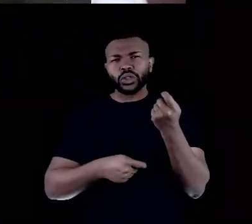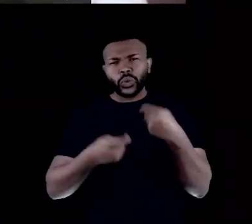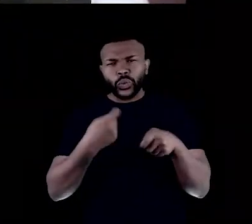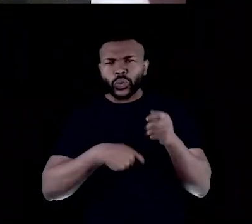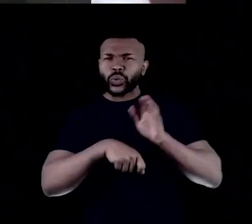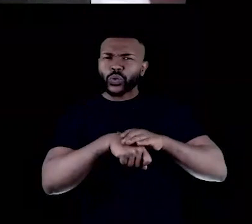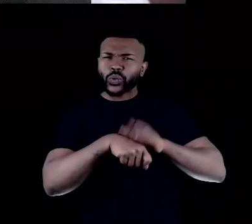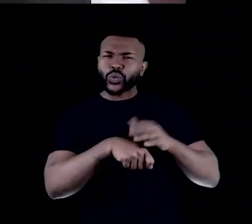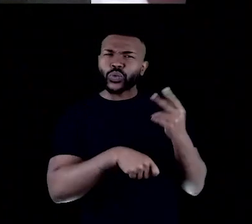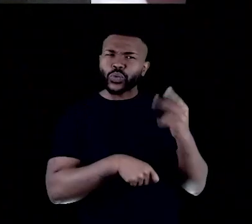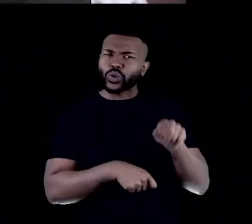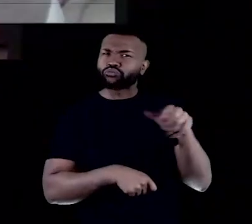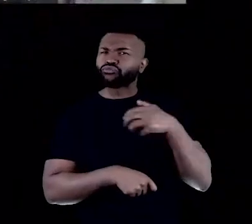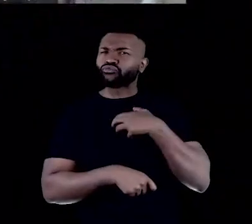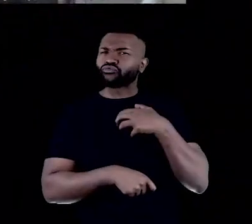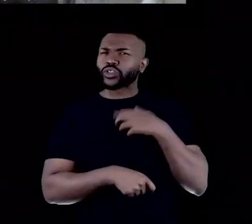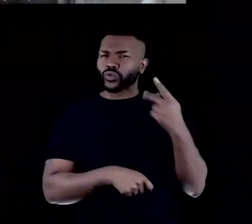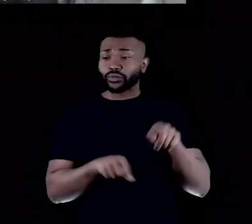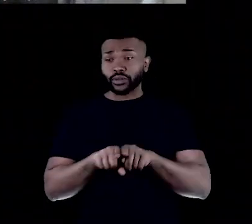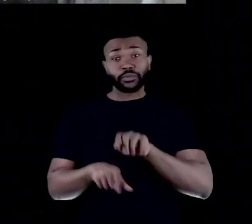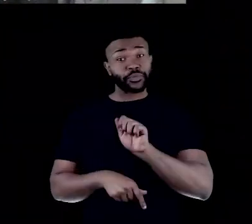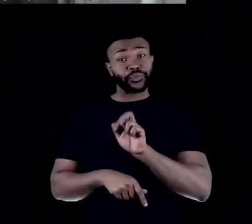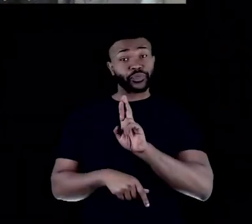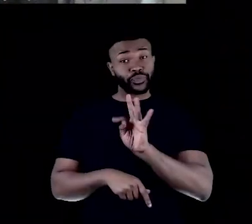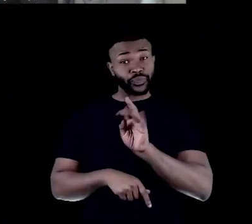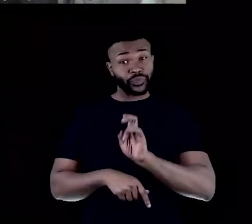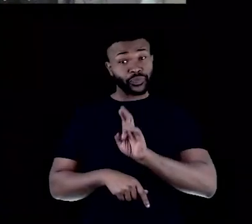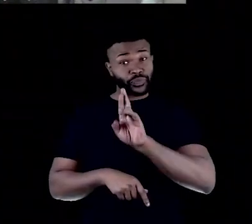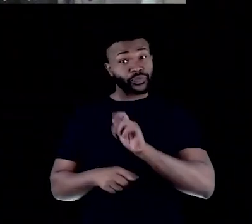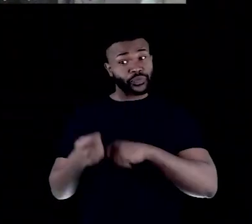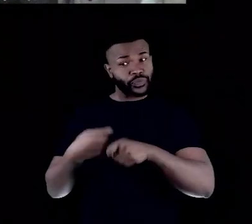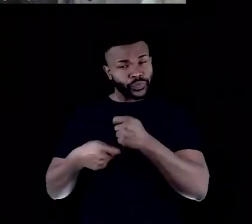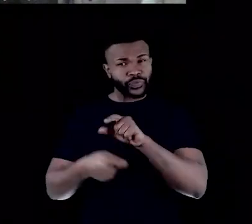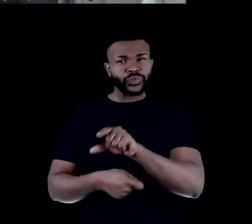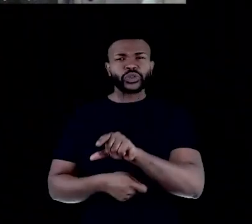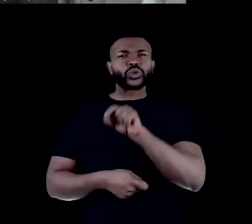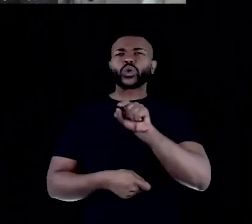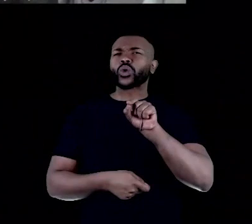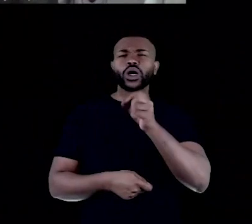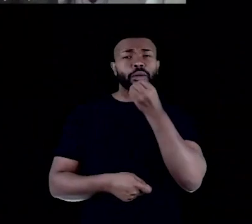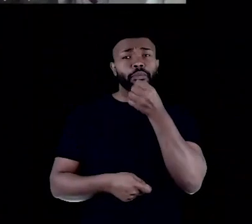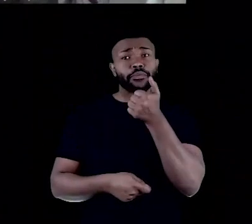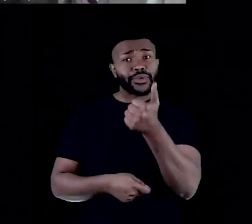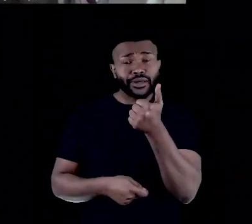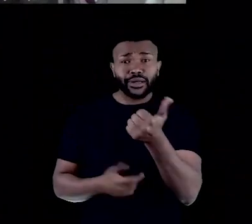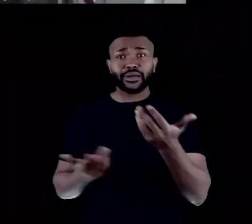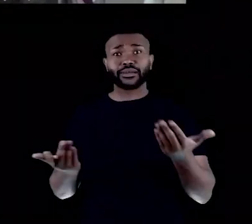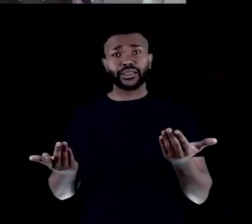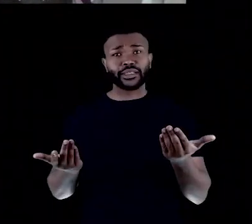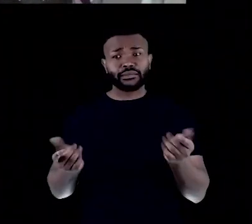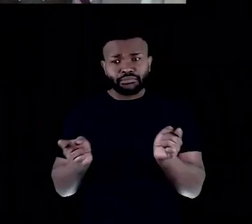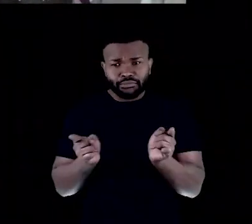muito econômico, mas isso é o seu estilo. Acho que o Arthur também é bastante econômico, né? Vocês escolhem muitíssimo bem.